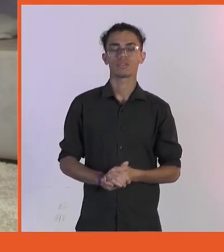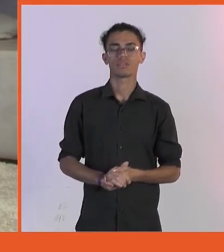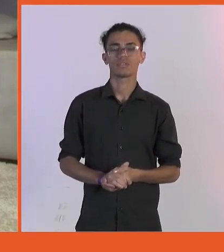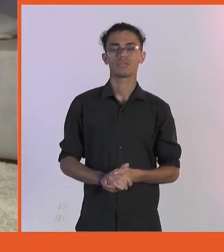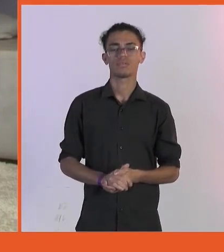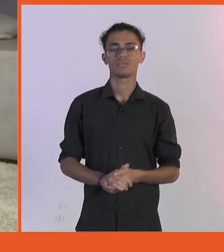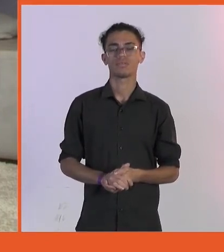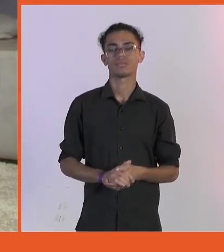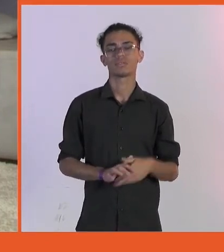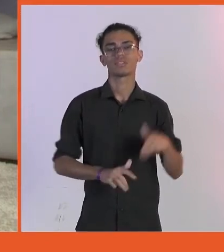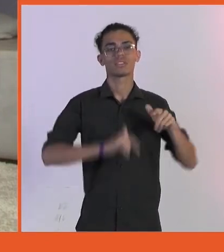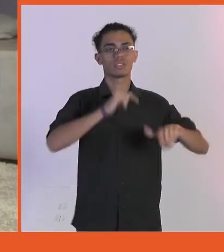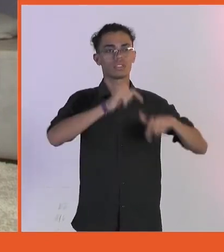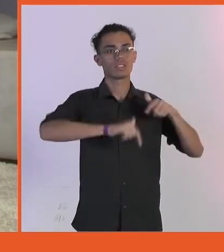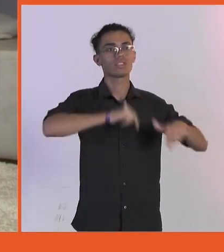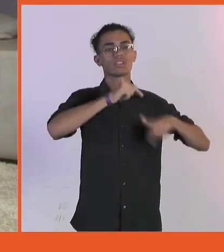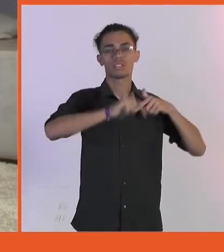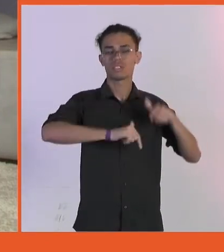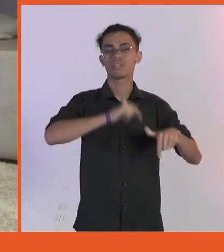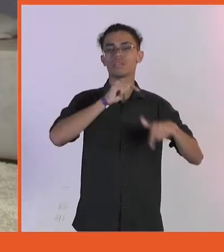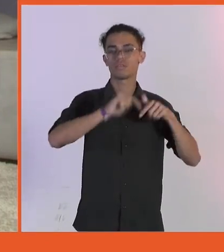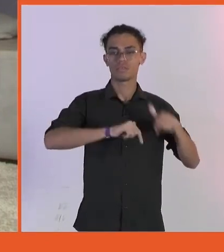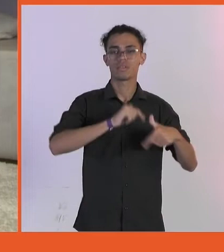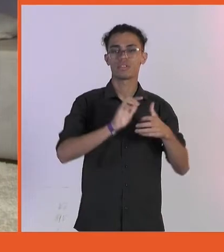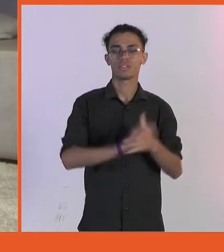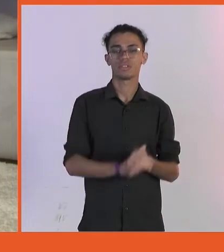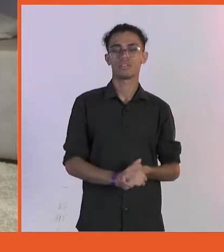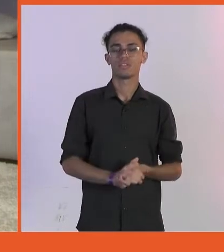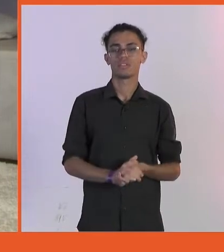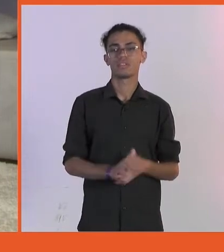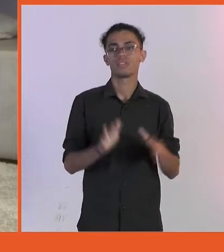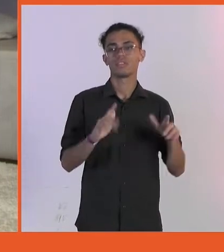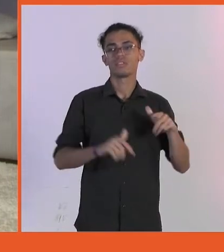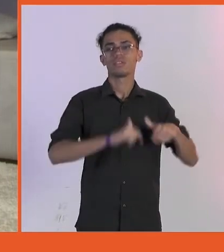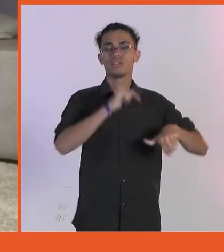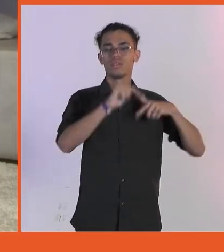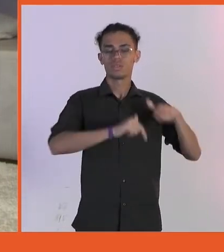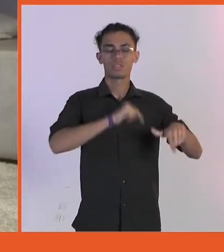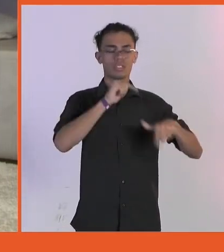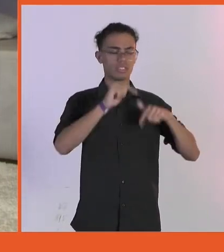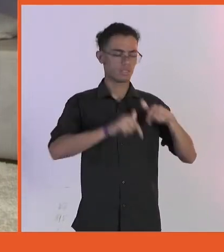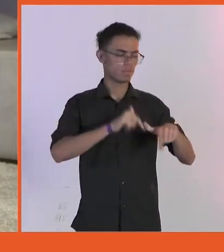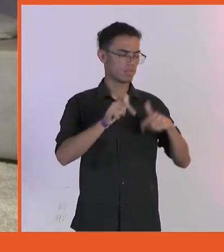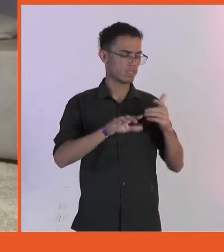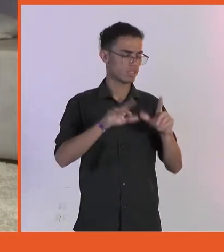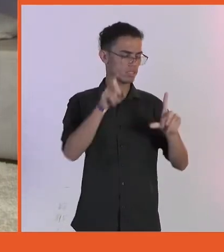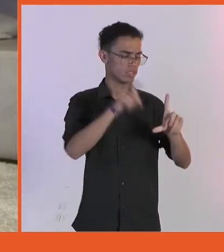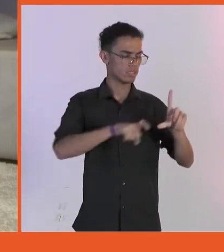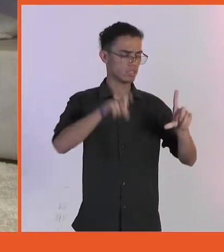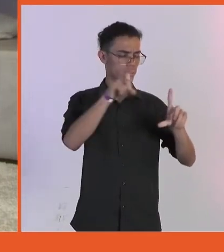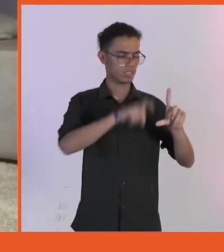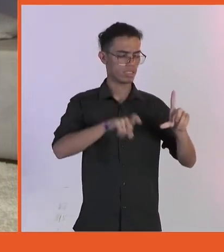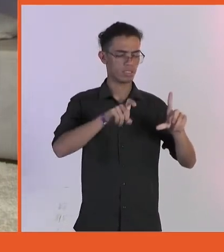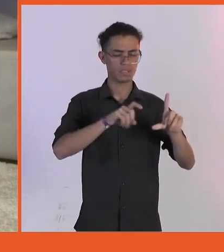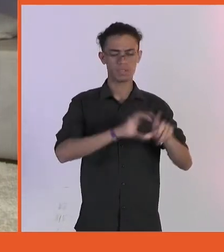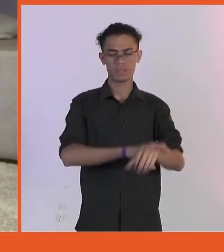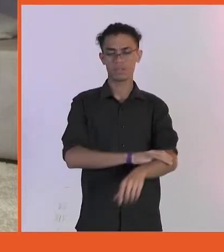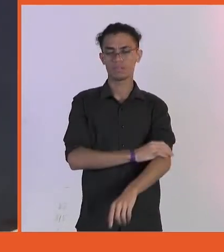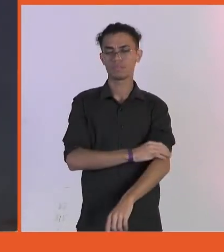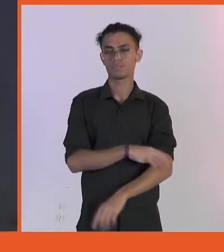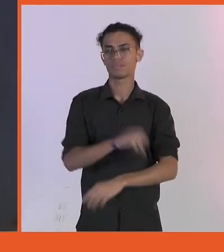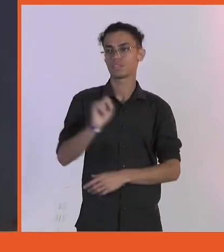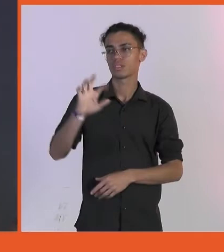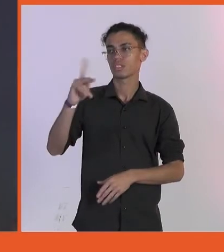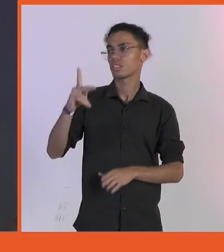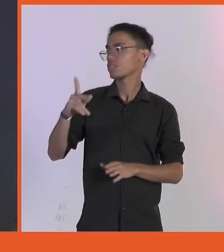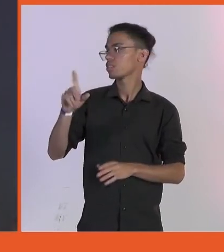porque é um trabalho no fim do dia. Então, ninguém... Assim, os trabalhos não digitais, ninguém para de trabalhar porque tá num dia merda. Ah, pô,